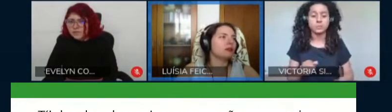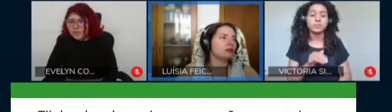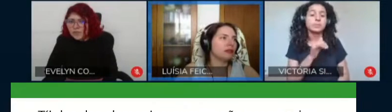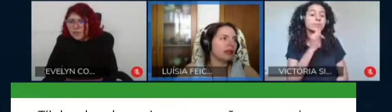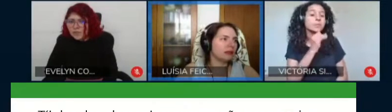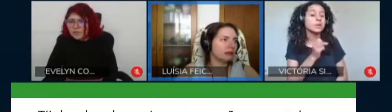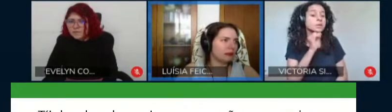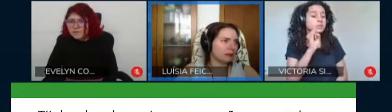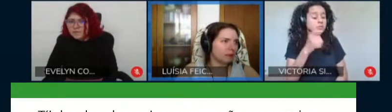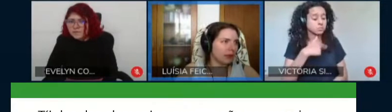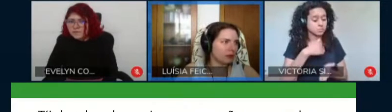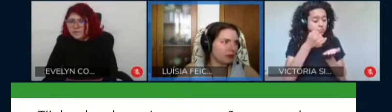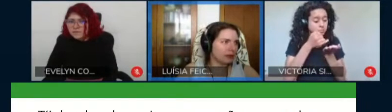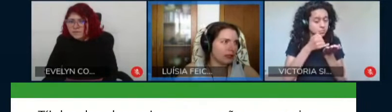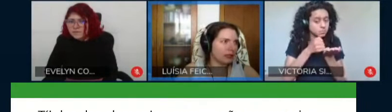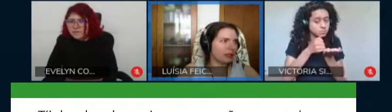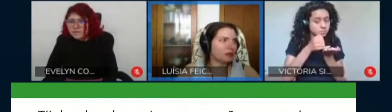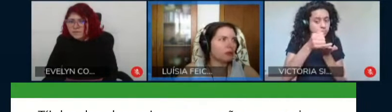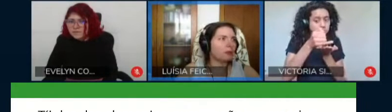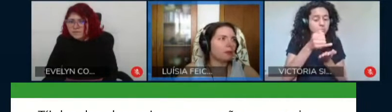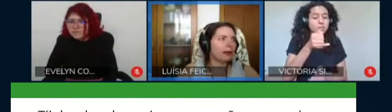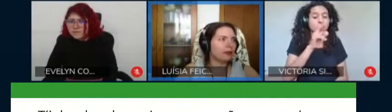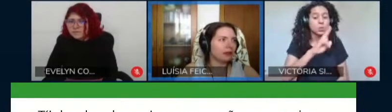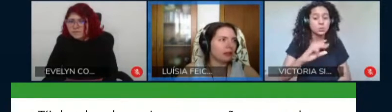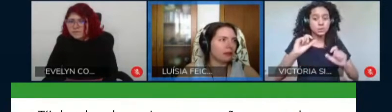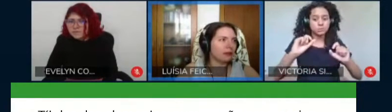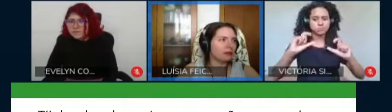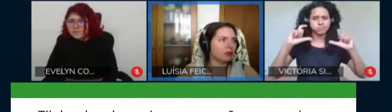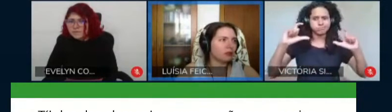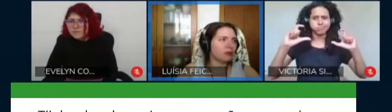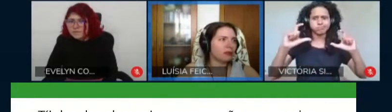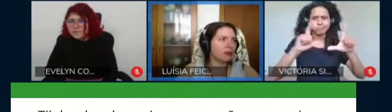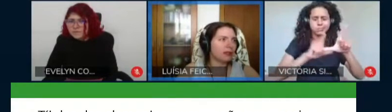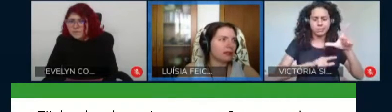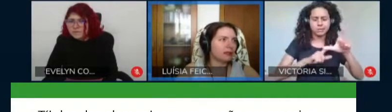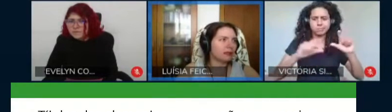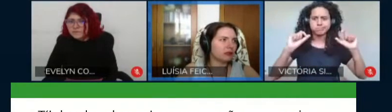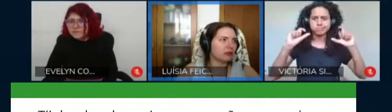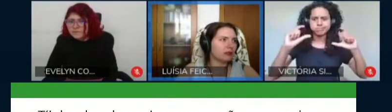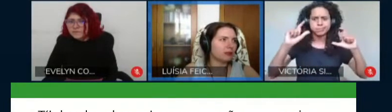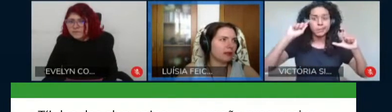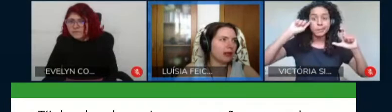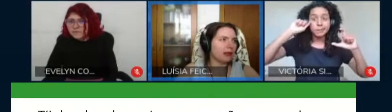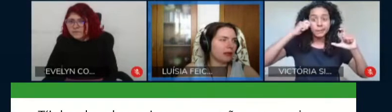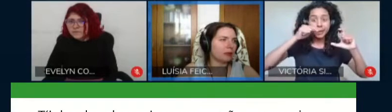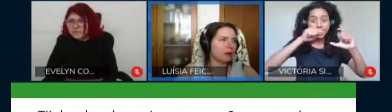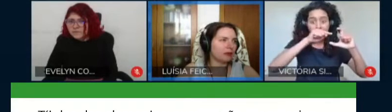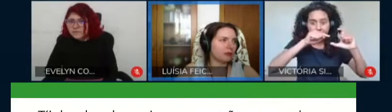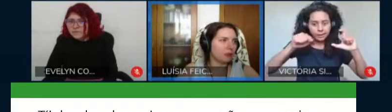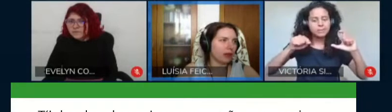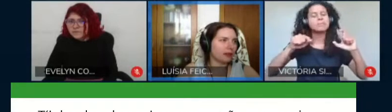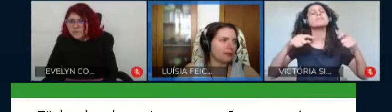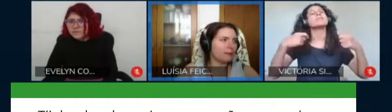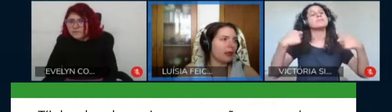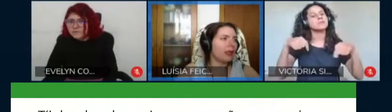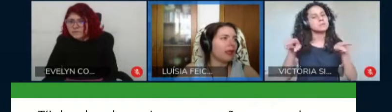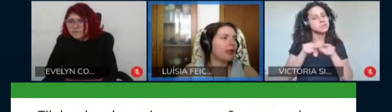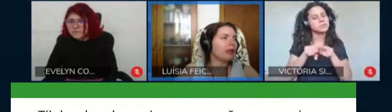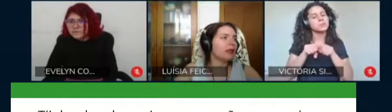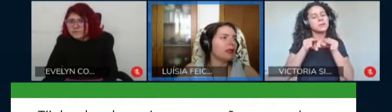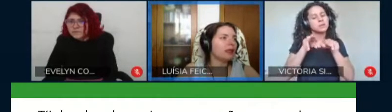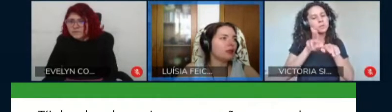tu vai ter que usar maiúsculo e negrito para os títulos também das seções pré e